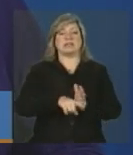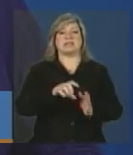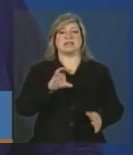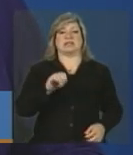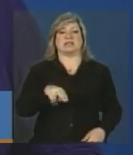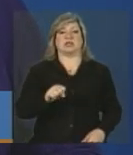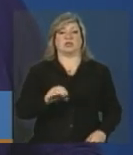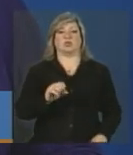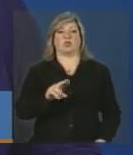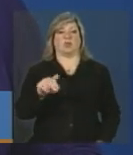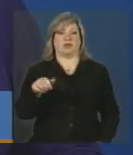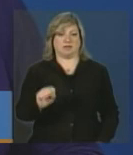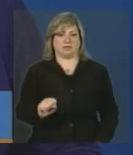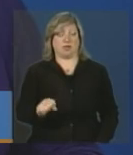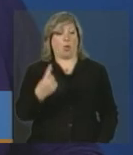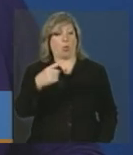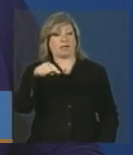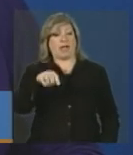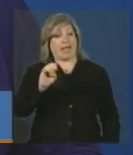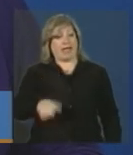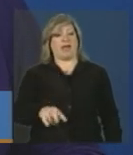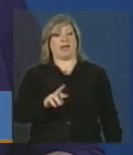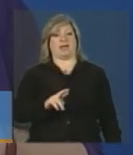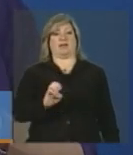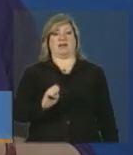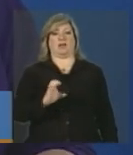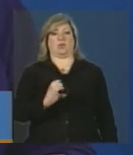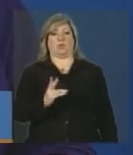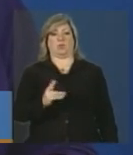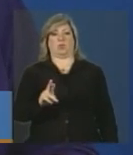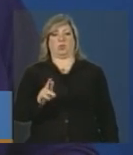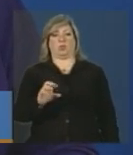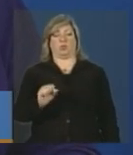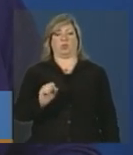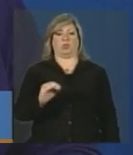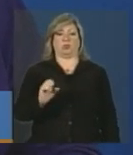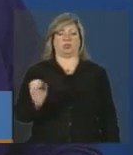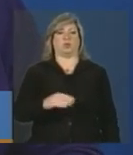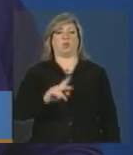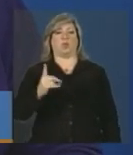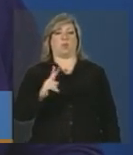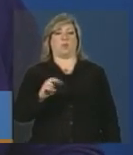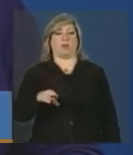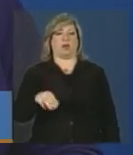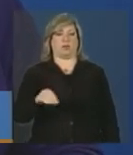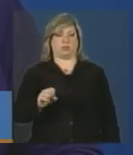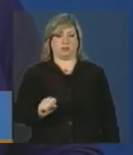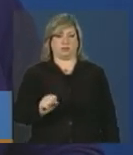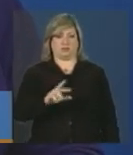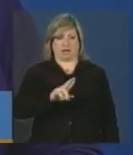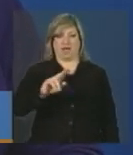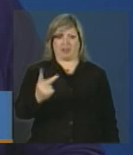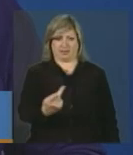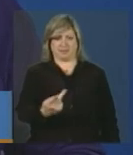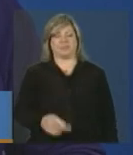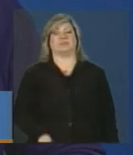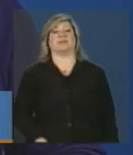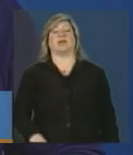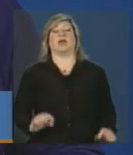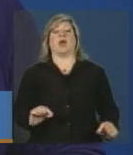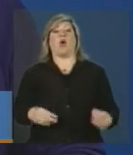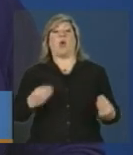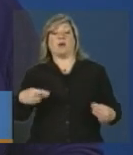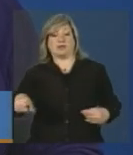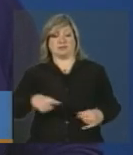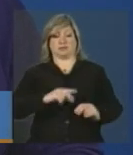é lá no Recursos Humanos. Então, quando o respondente estiver preenchendo o questionário do CRAS,